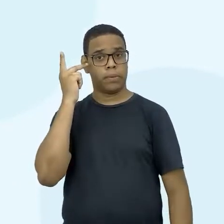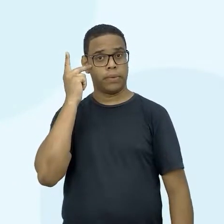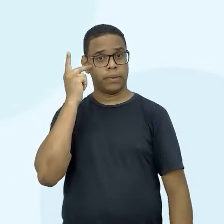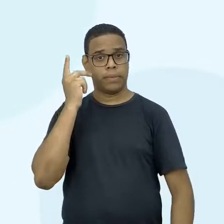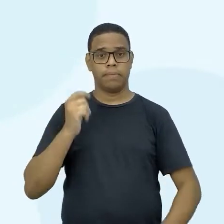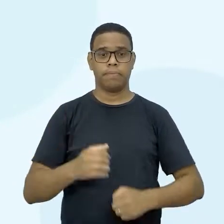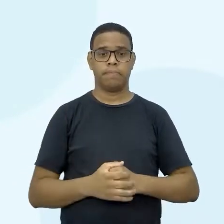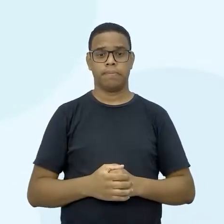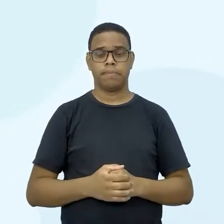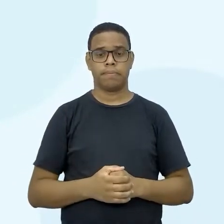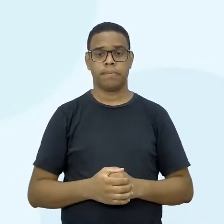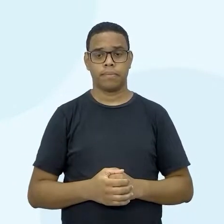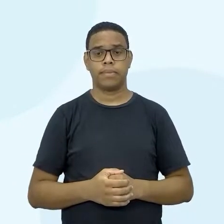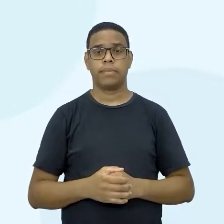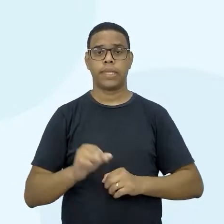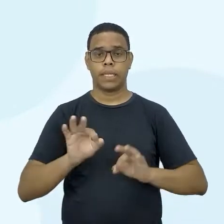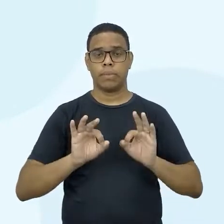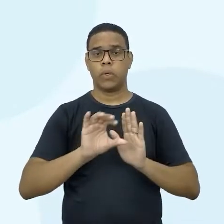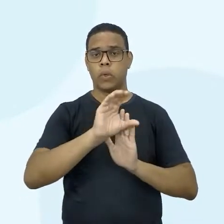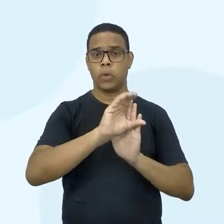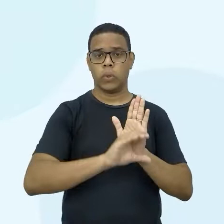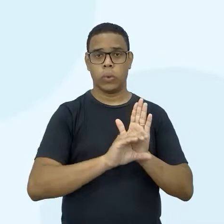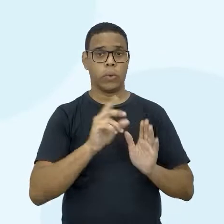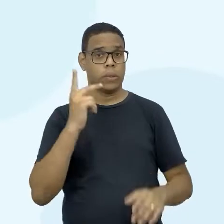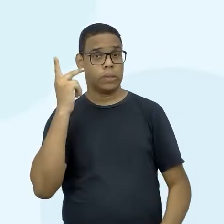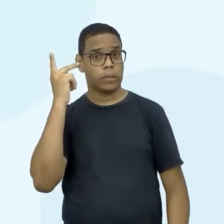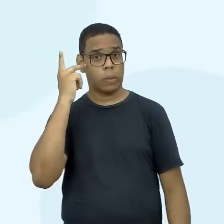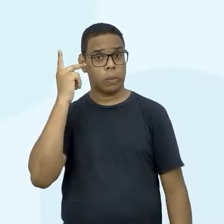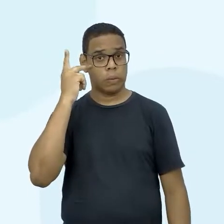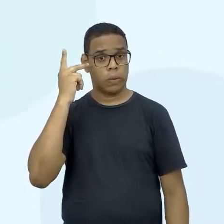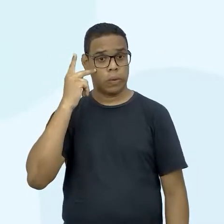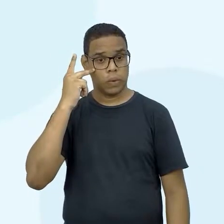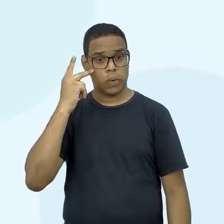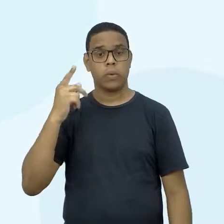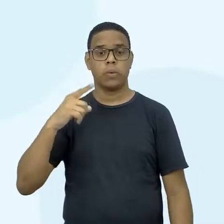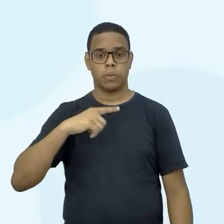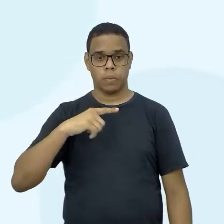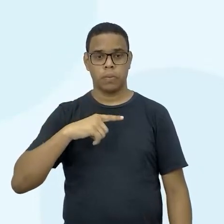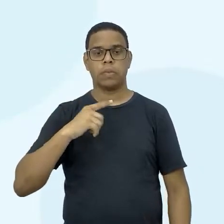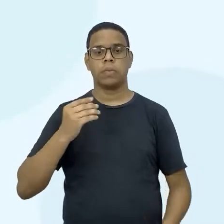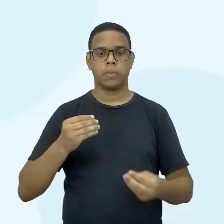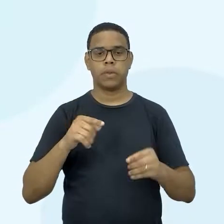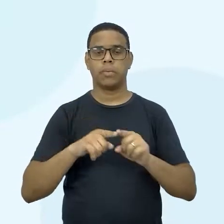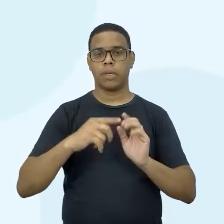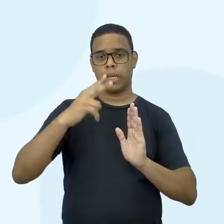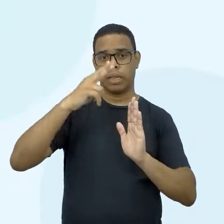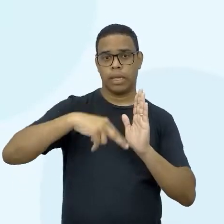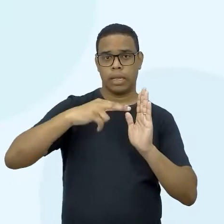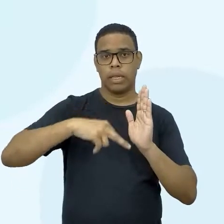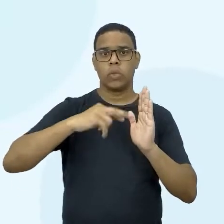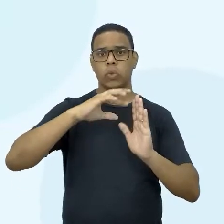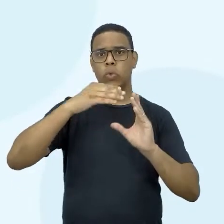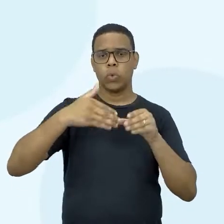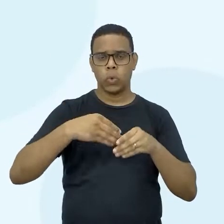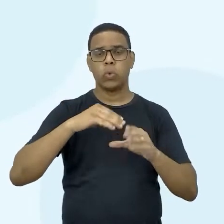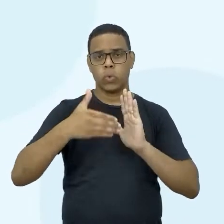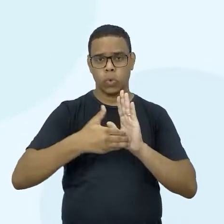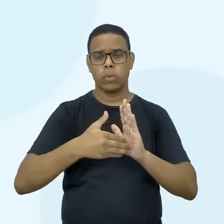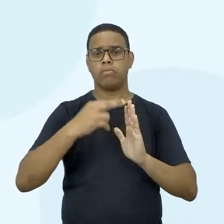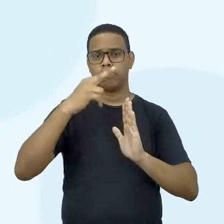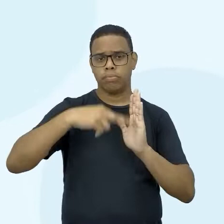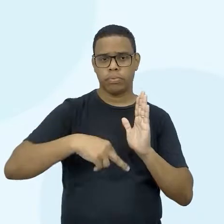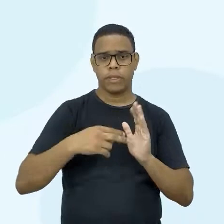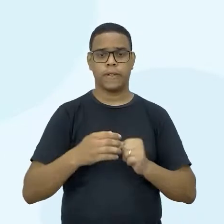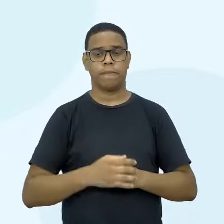eixos estruturantes do currículo paulista, são esses e estão no repositório para leitura na íntegra. Agora o que eu vou